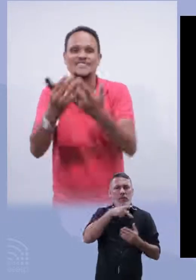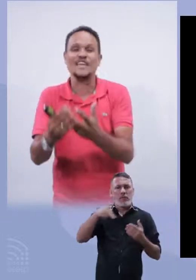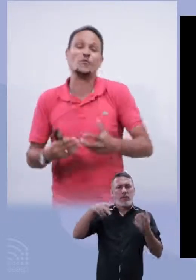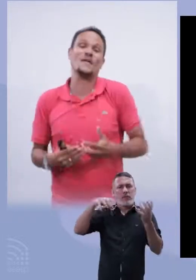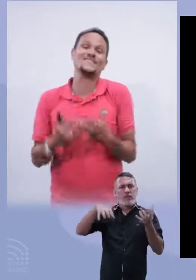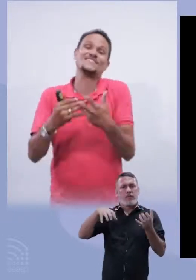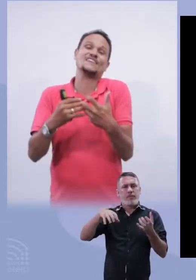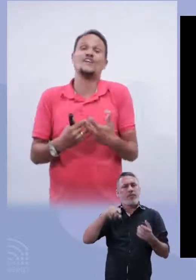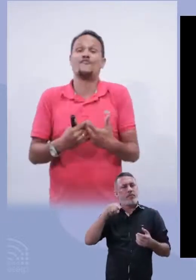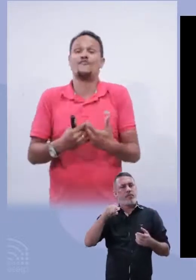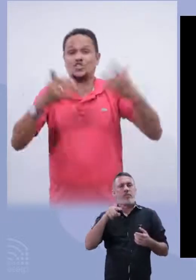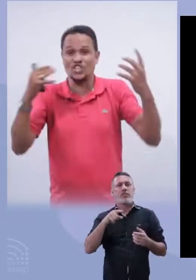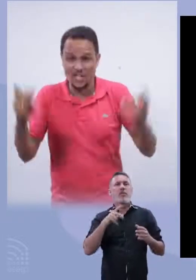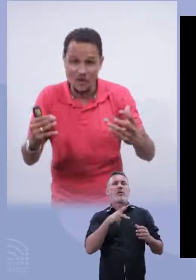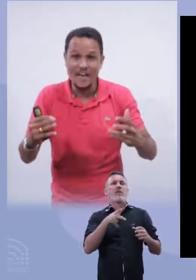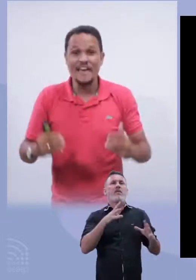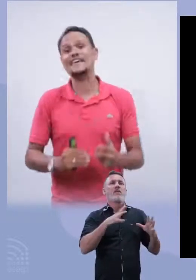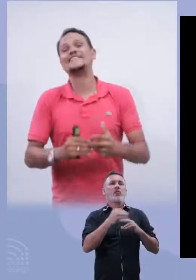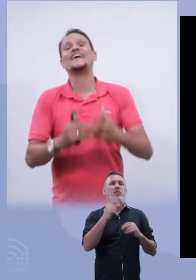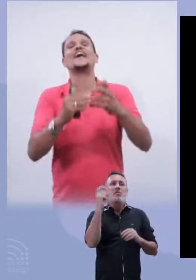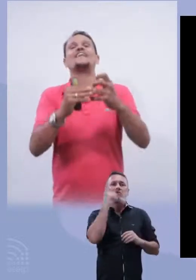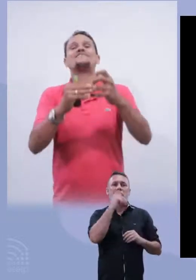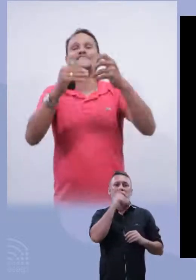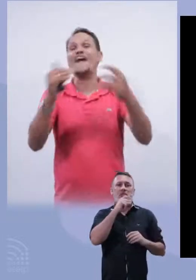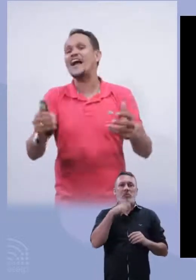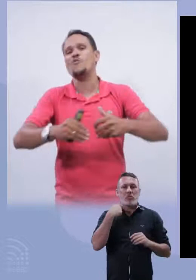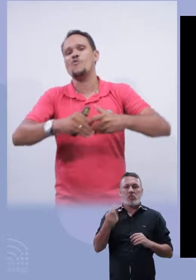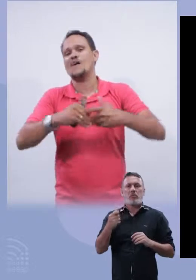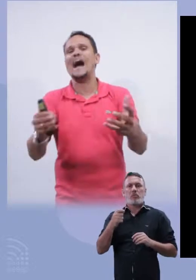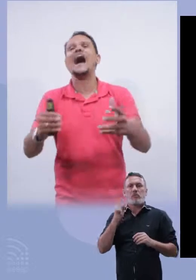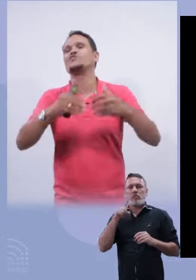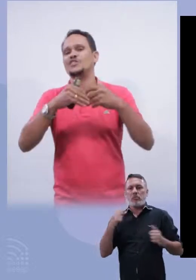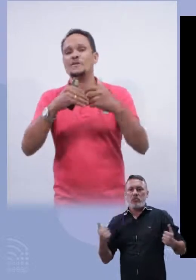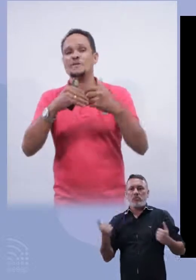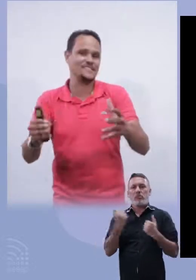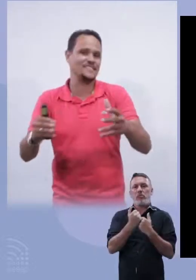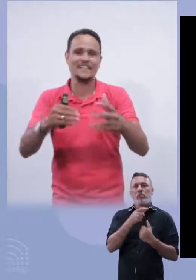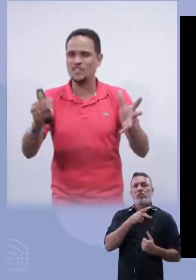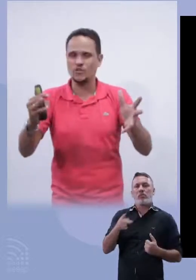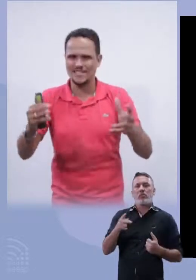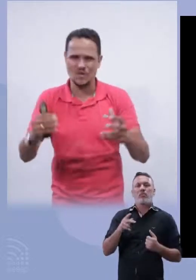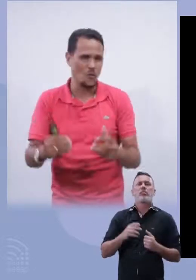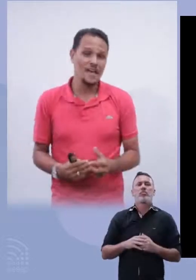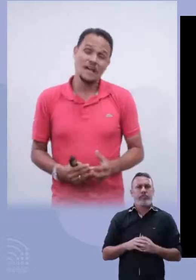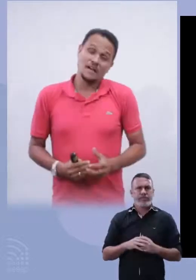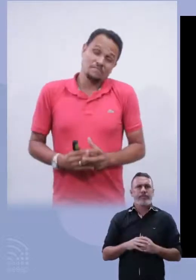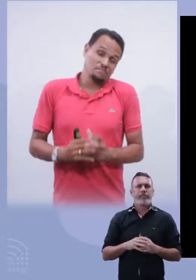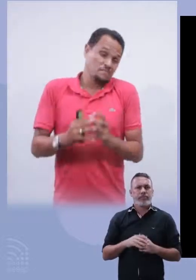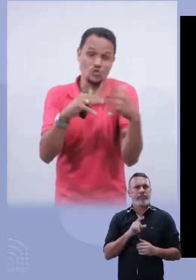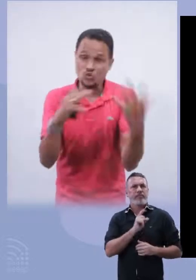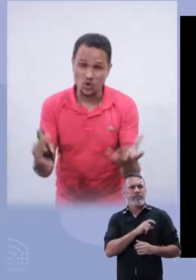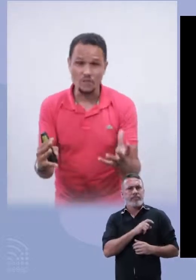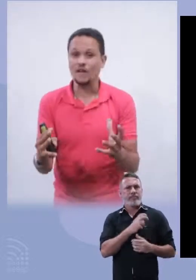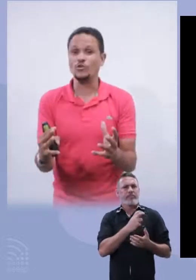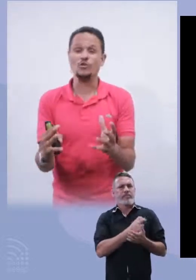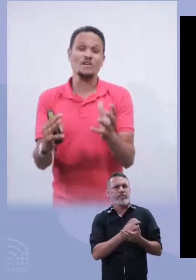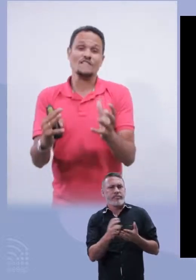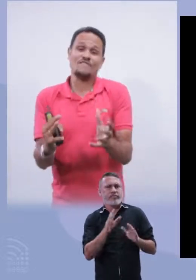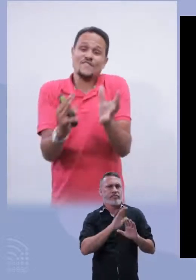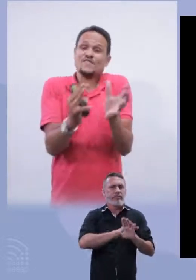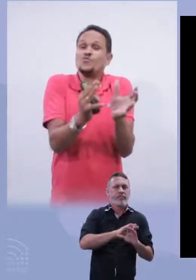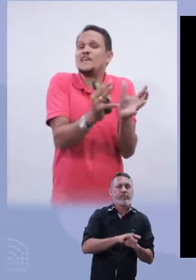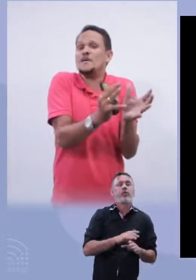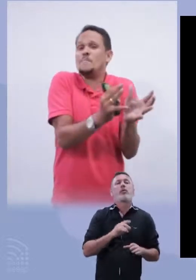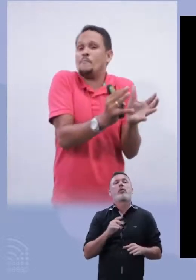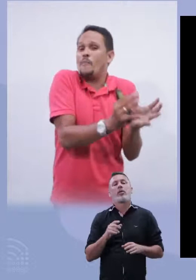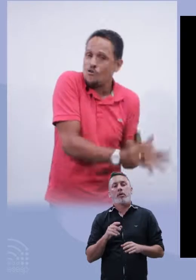Senado dizendo que o presidente havia fugido e que declarava vaga o cargo de presidente do Brasil. Isso tudo, meu aluno,